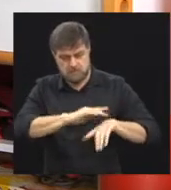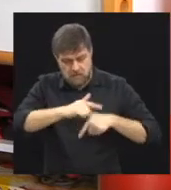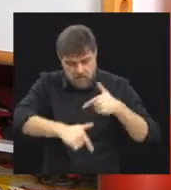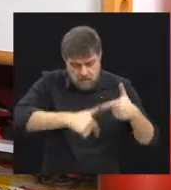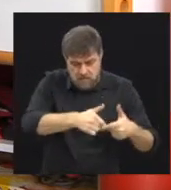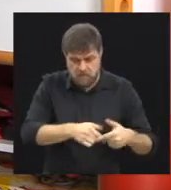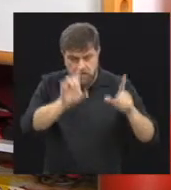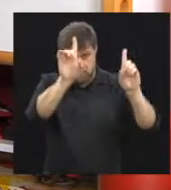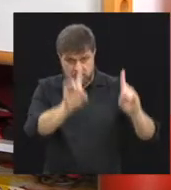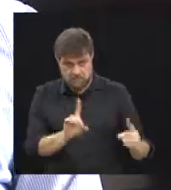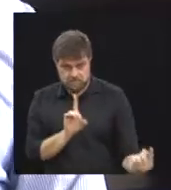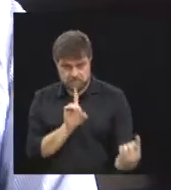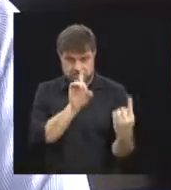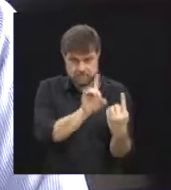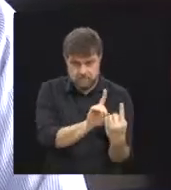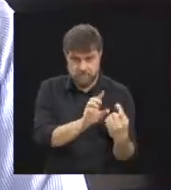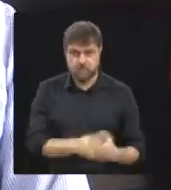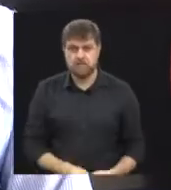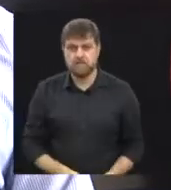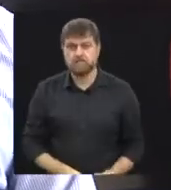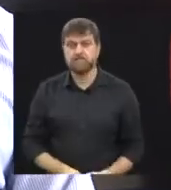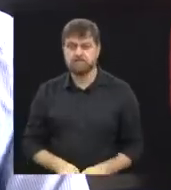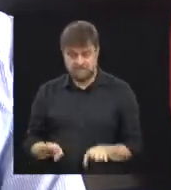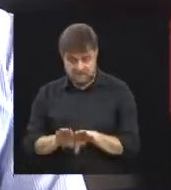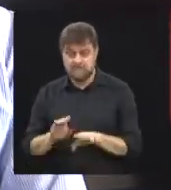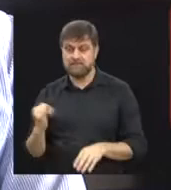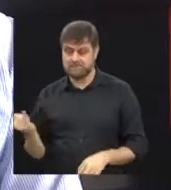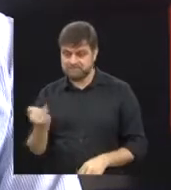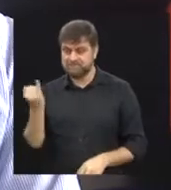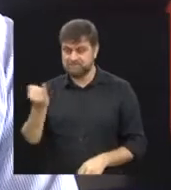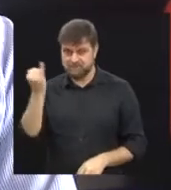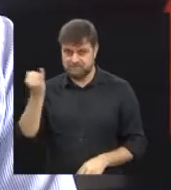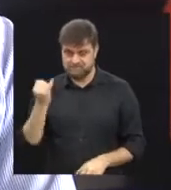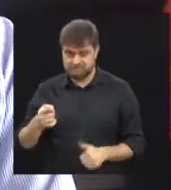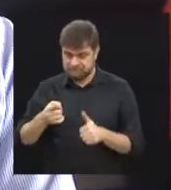a criança deficiente. Esse é um outro ponto importante, né? O primeiro